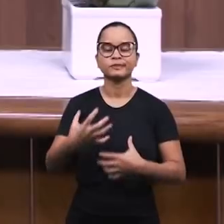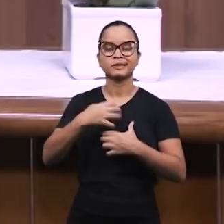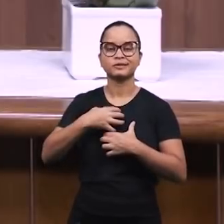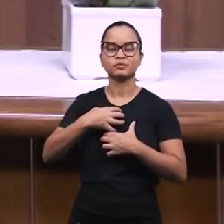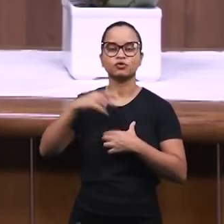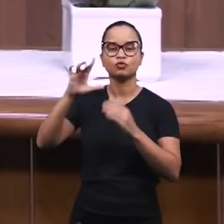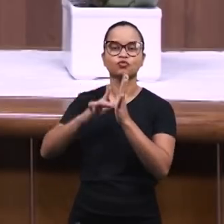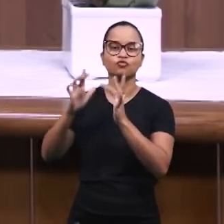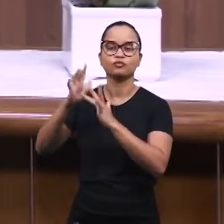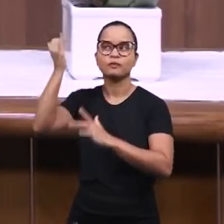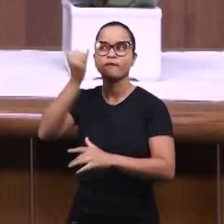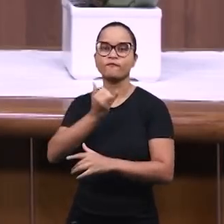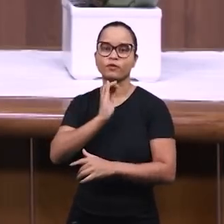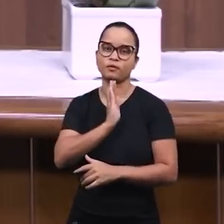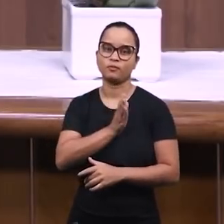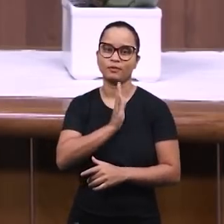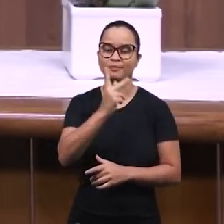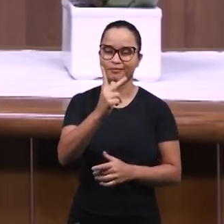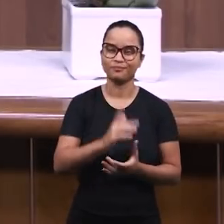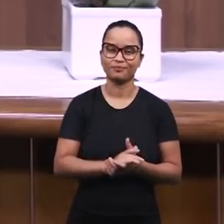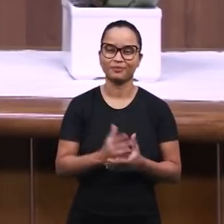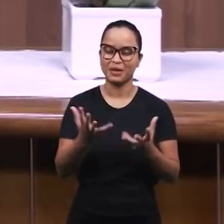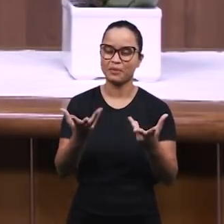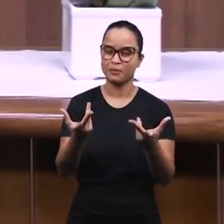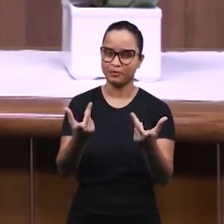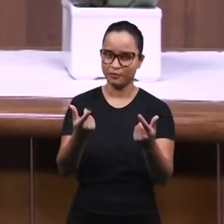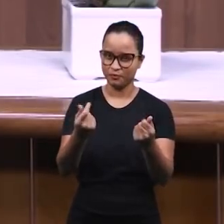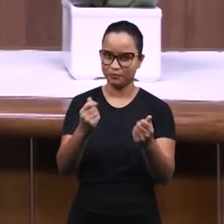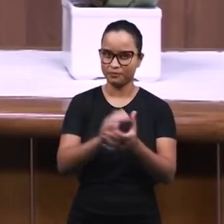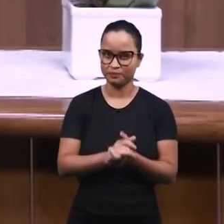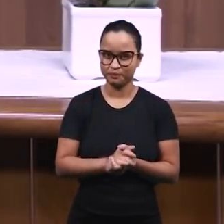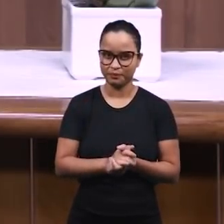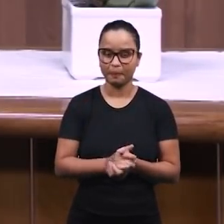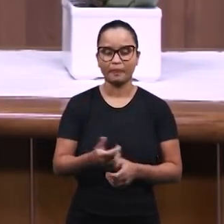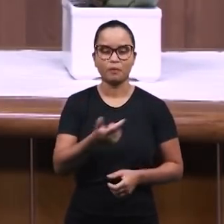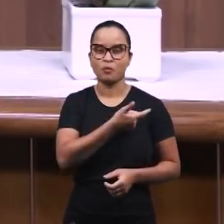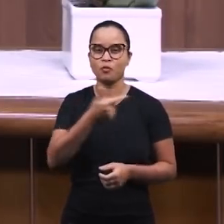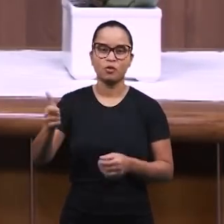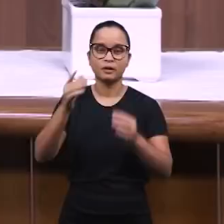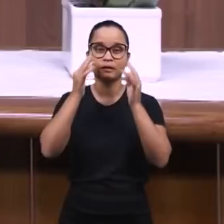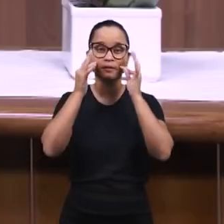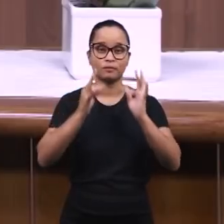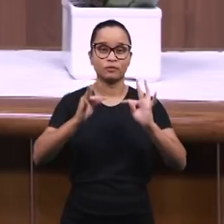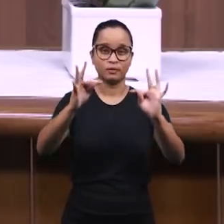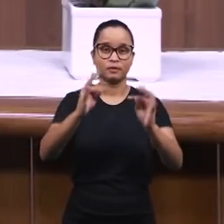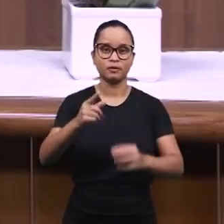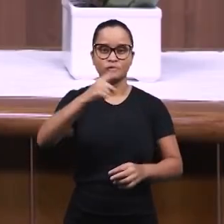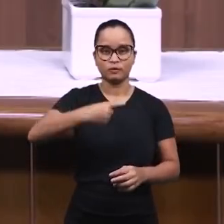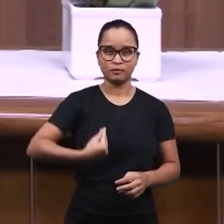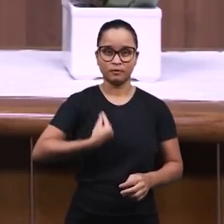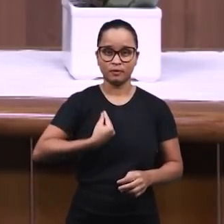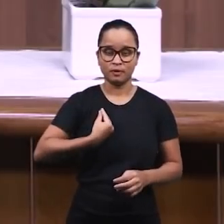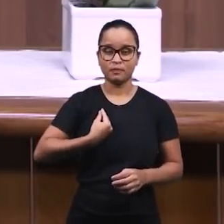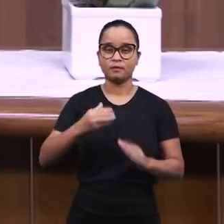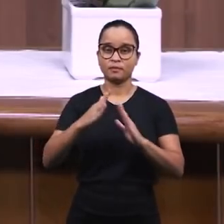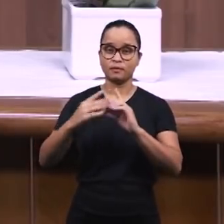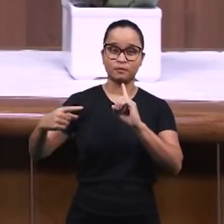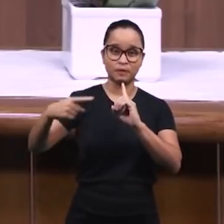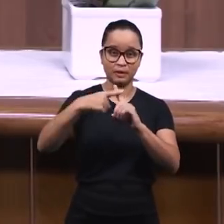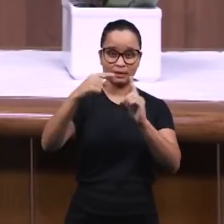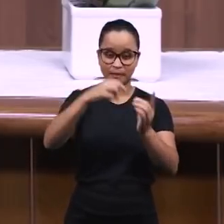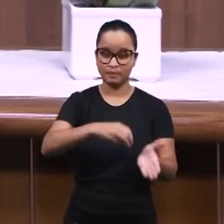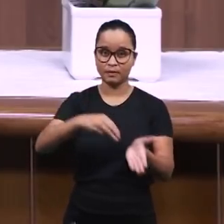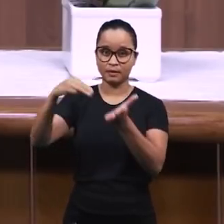Jesus. Isso é maravilhoso para nós. E eu quero dar um outro testemunho aqui daquilo que vivemos na Igreja Cristã